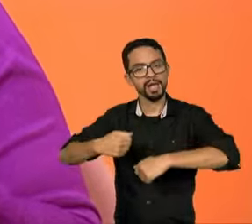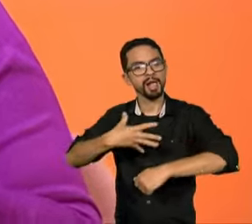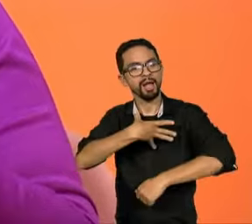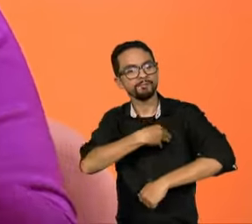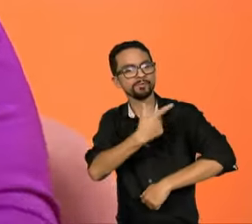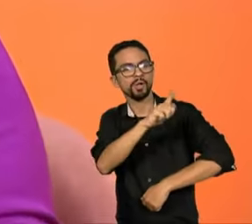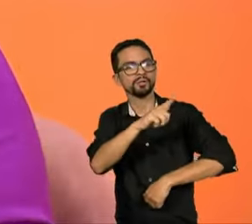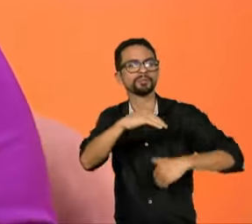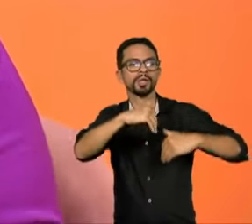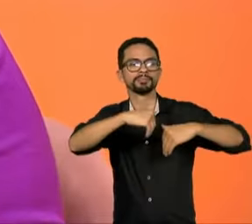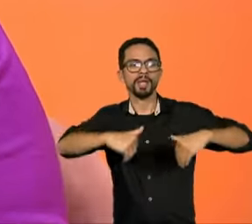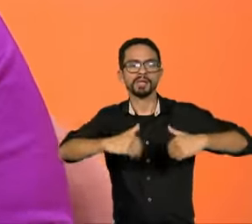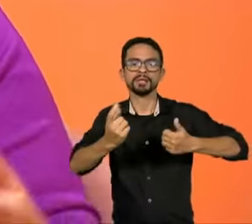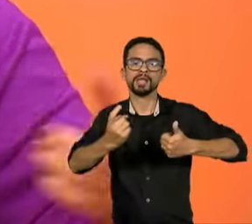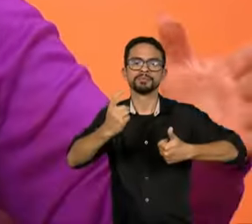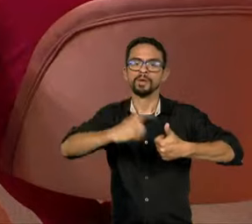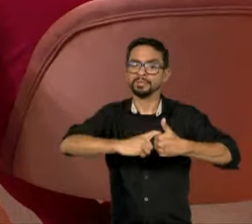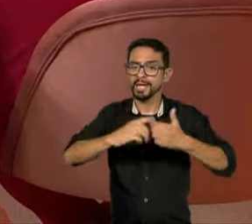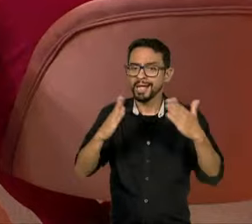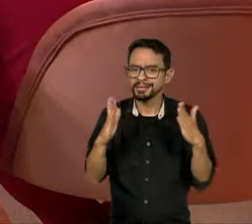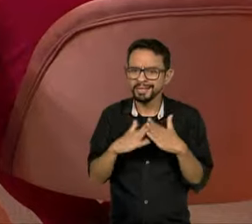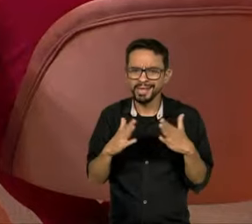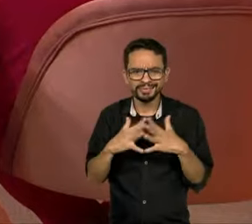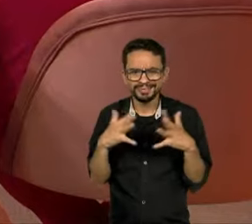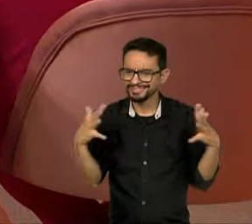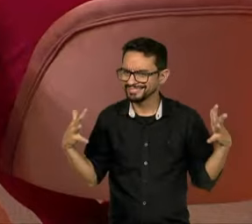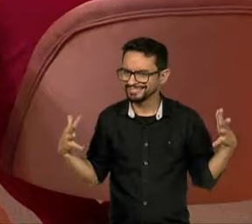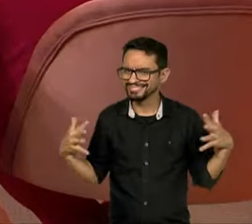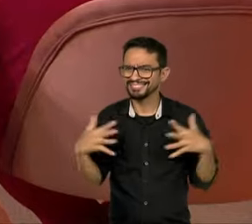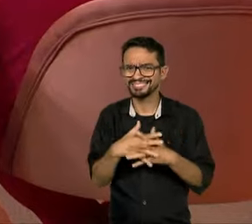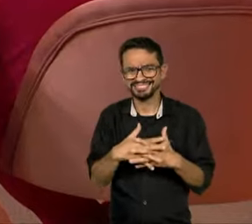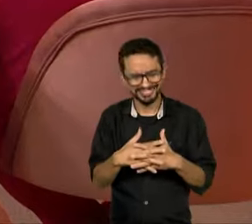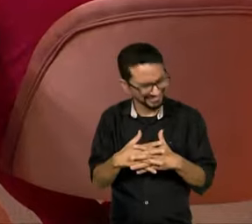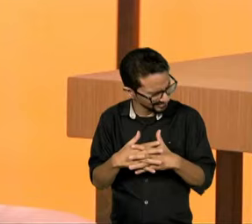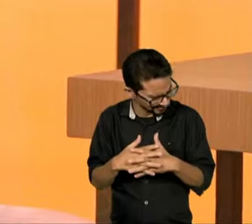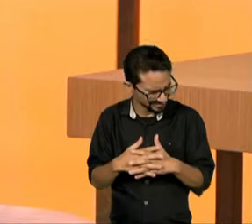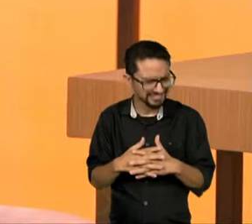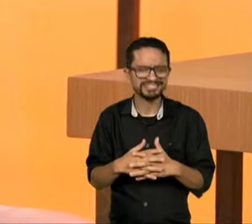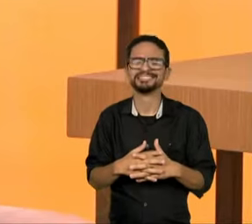desfazendo relacionamentos e querendo voltar para casa. Voltar a morar com a mãe.